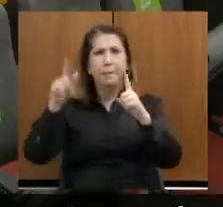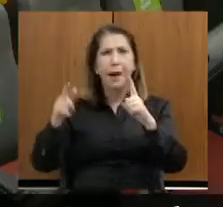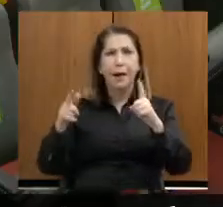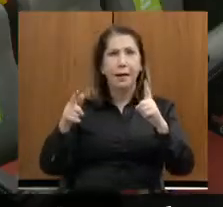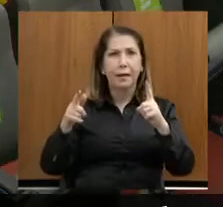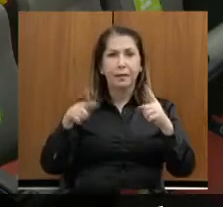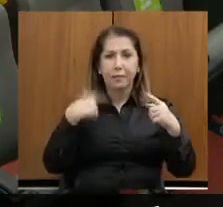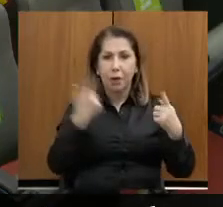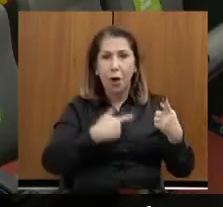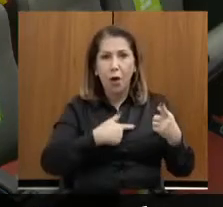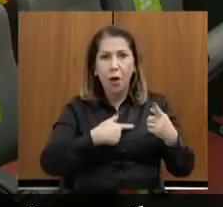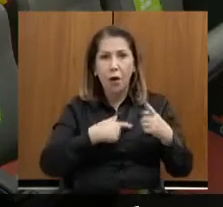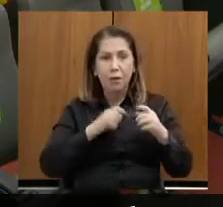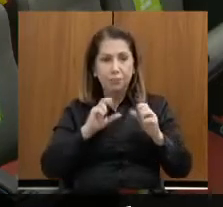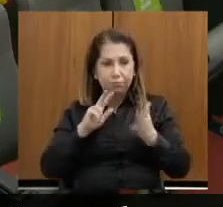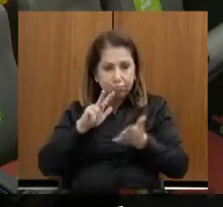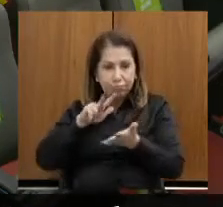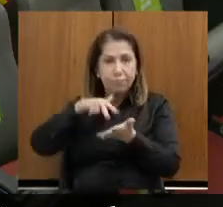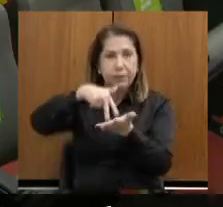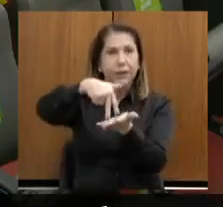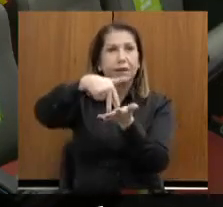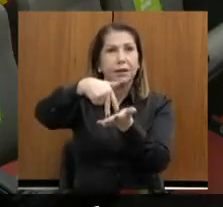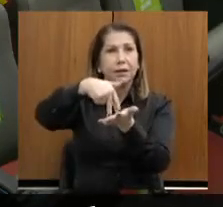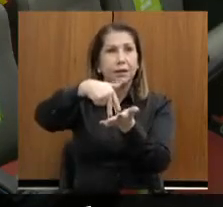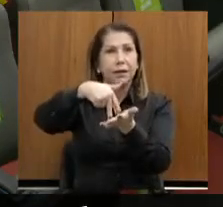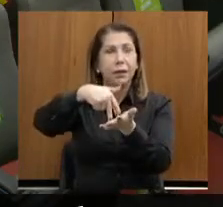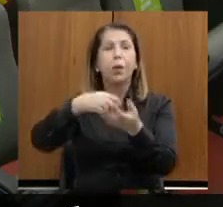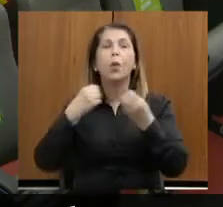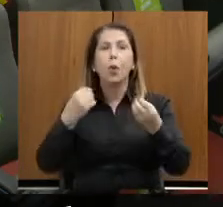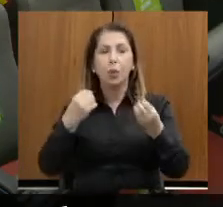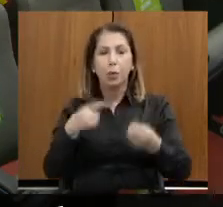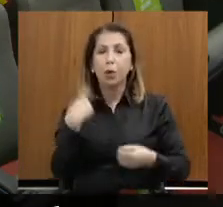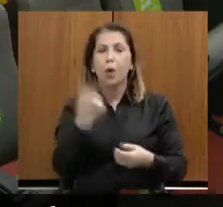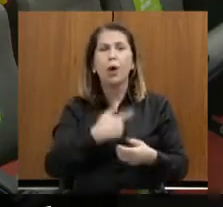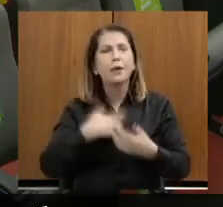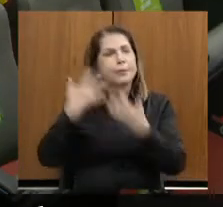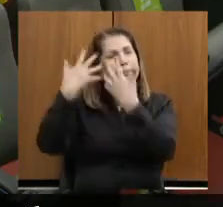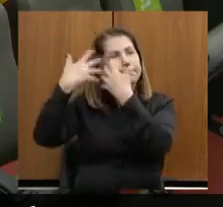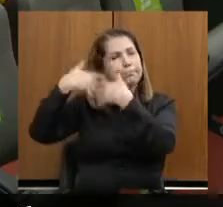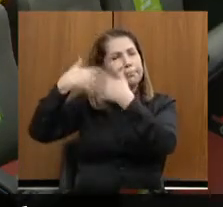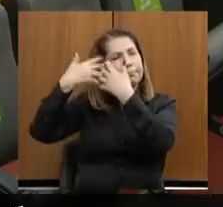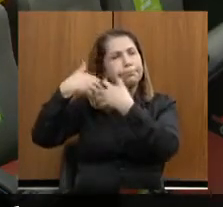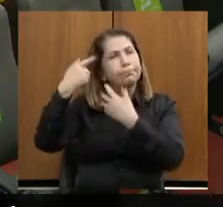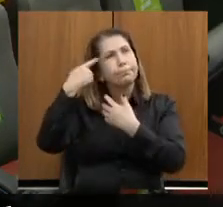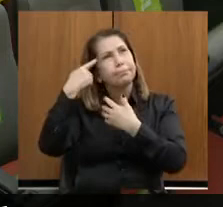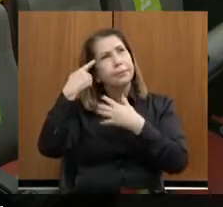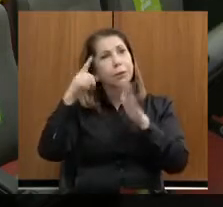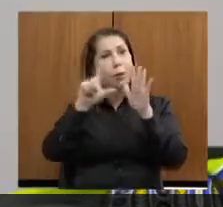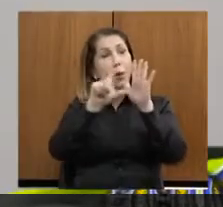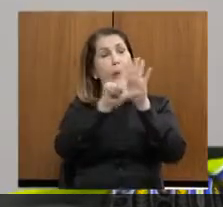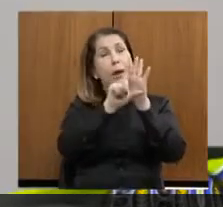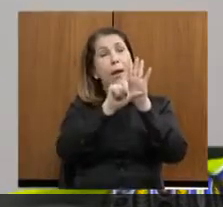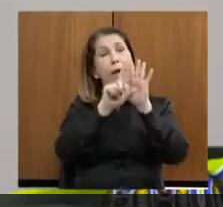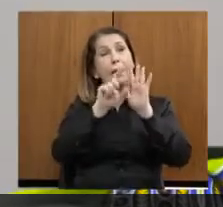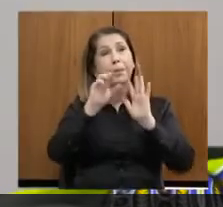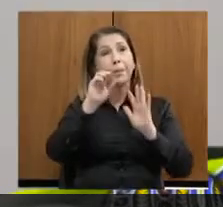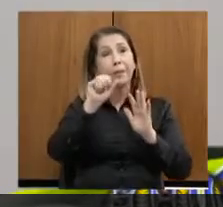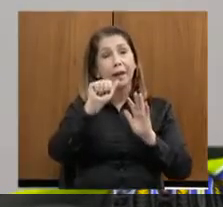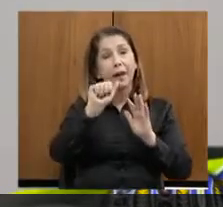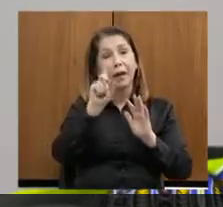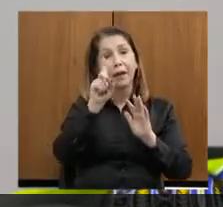de resistência como é que a gente pensa isso juntos para conviver uma lei como Audi Blank que ele